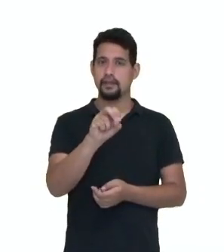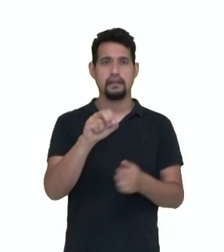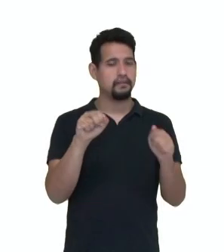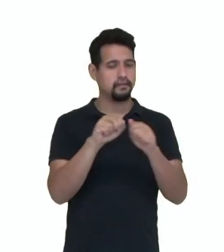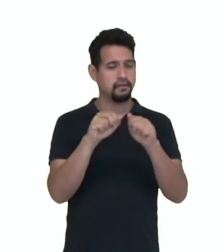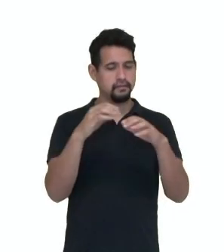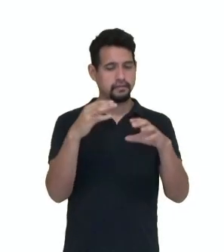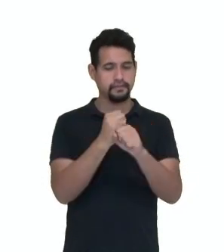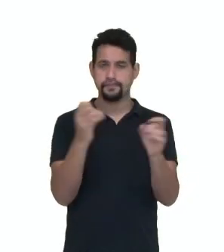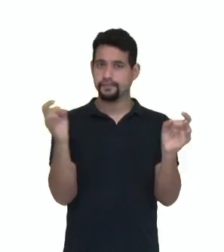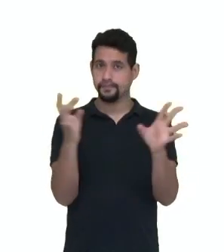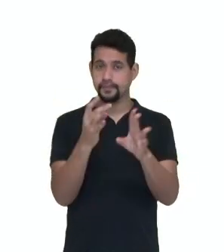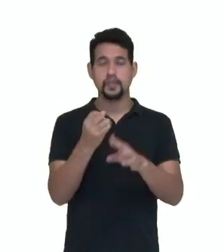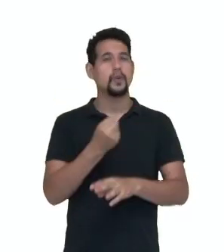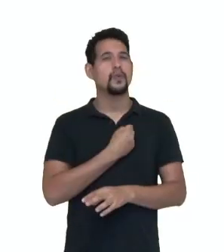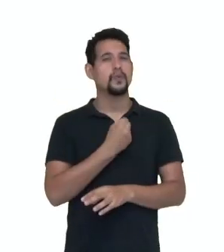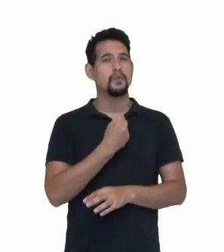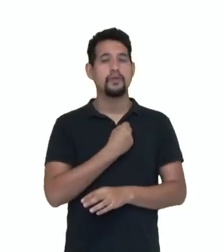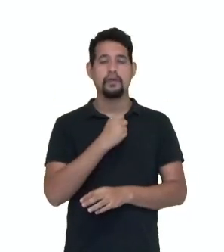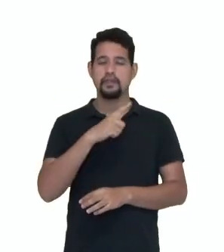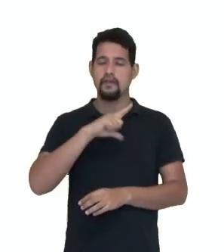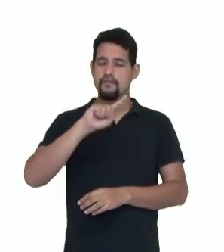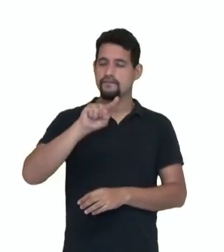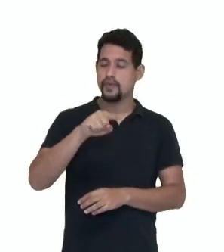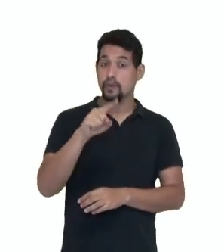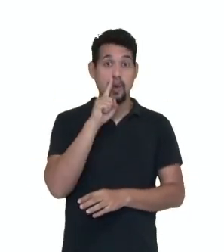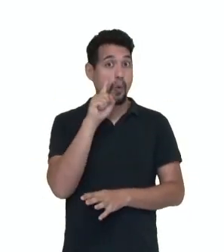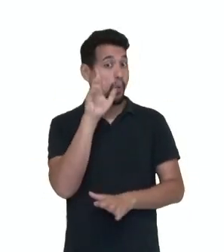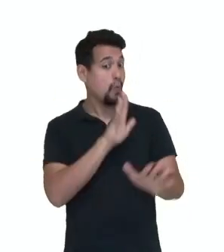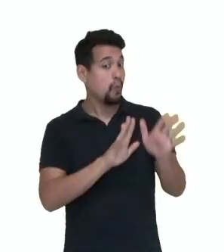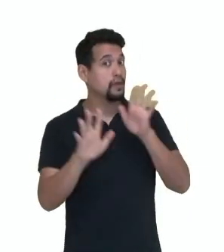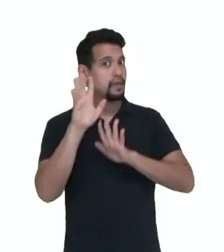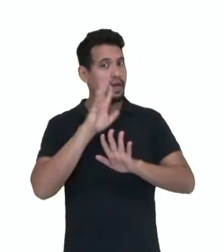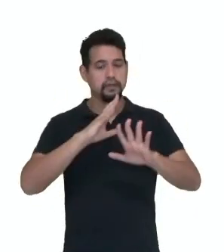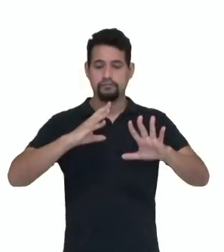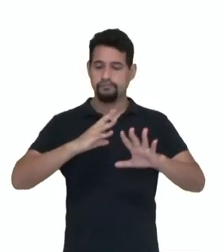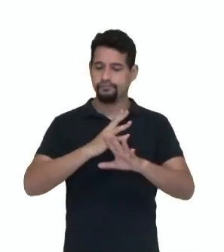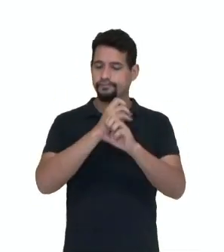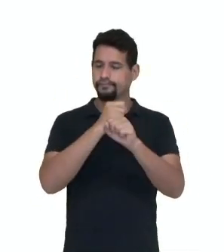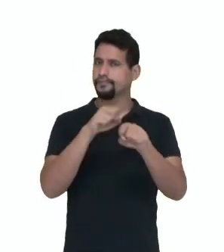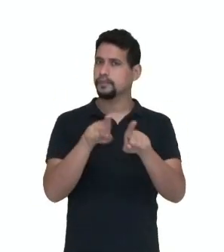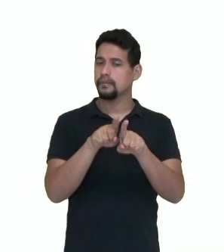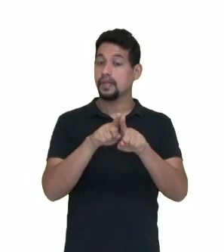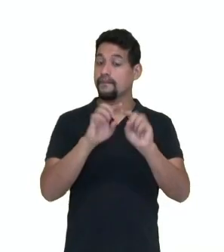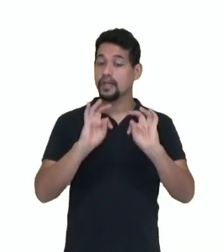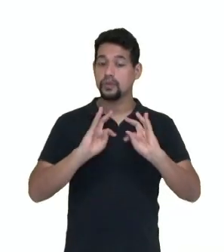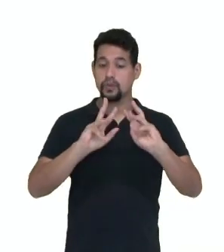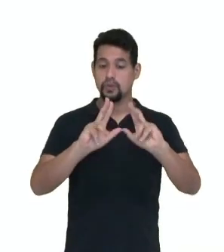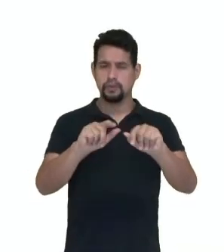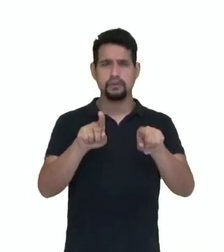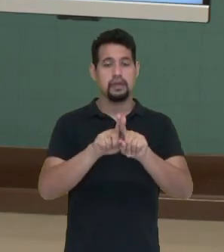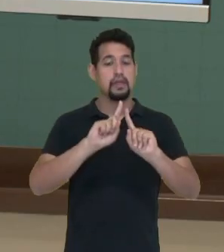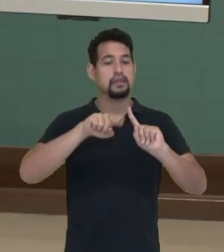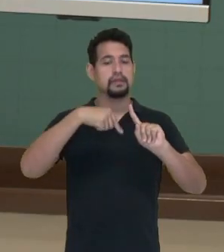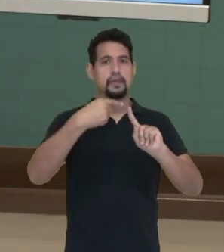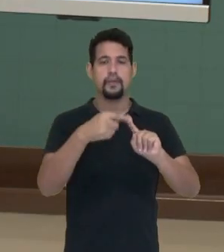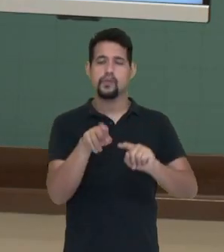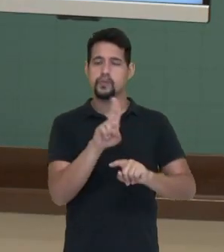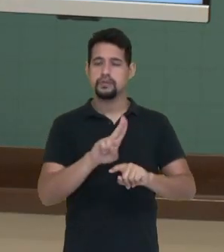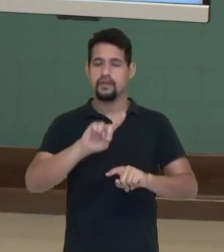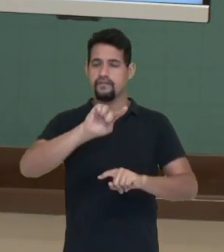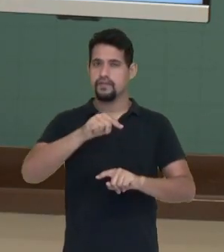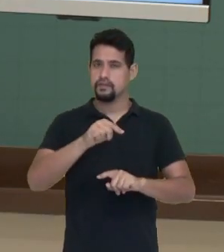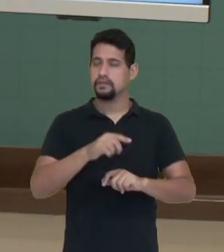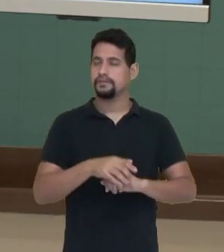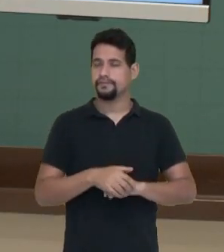essa multiplicação, númerozinhos com vírgula, né? Toma cuidado lá na hora de multiplicar, faz toda a multiplicação, depois posiciona a vírgula,